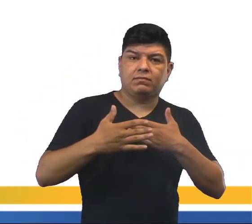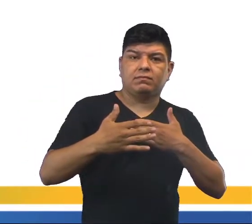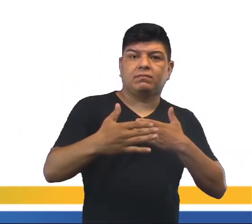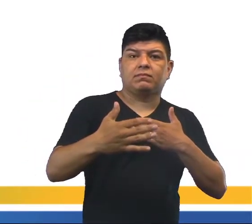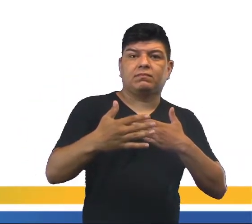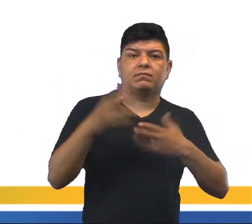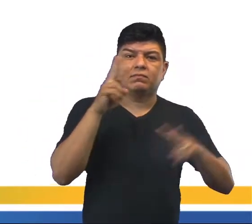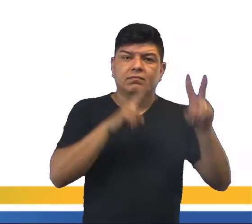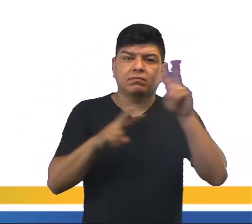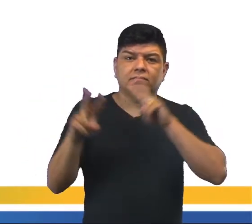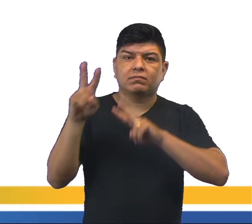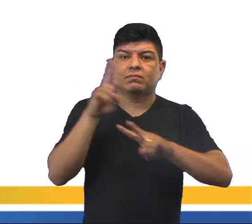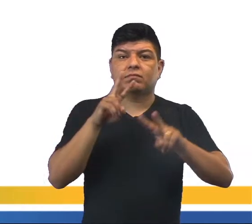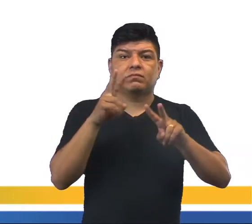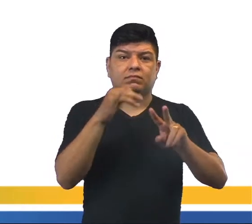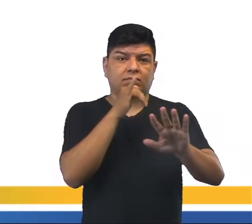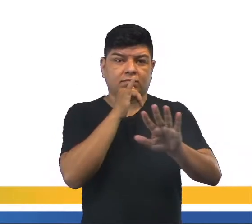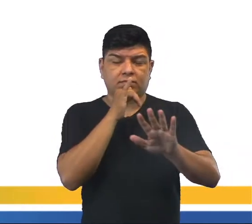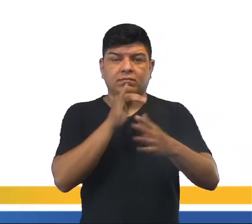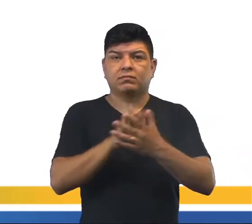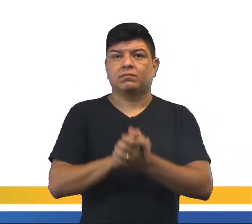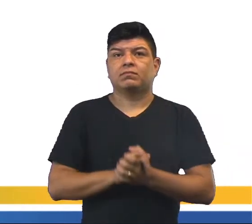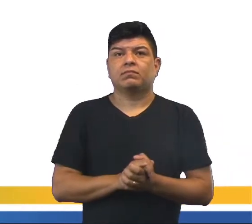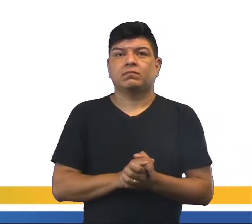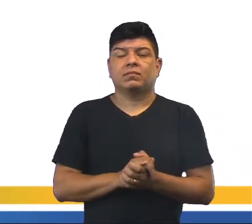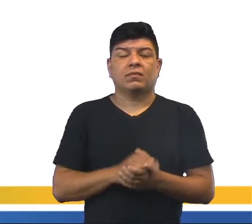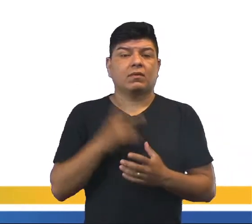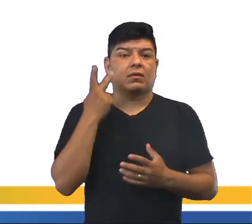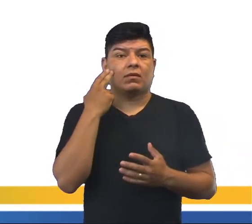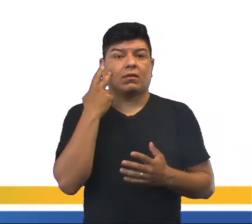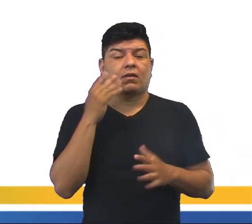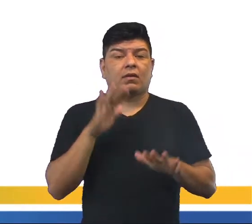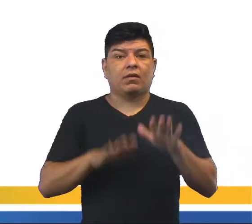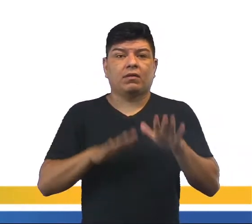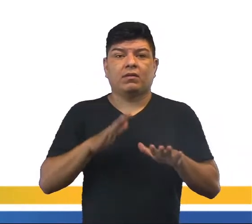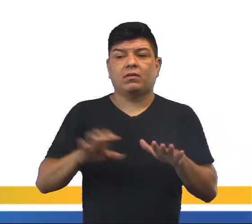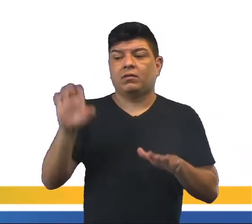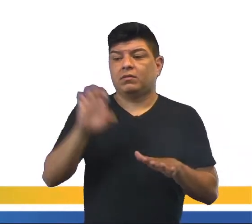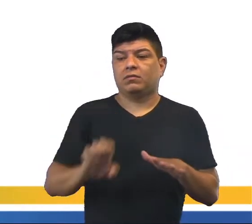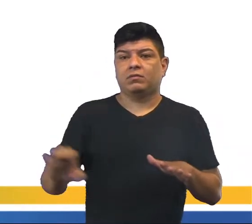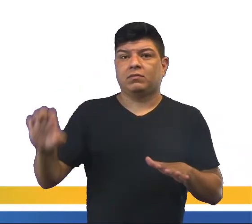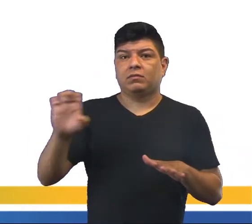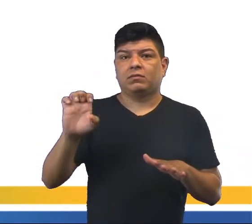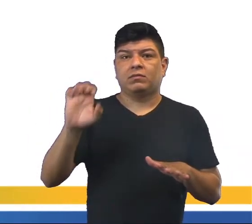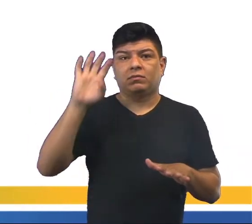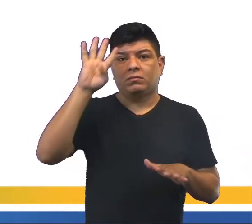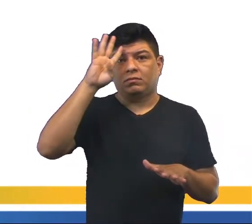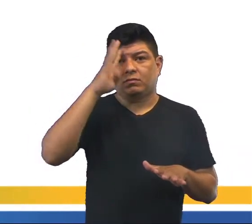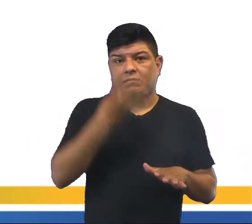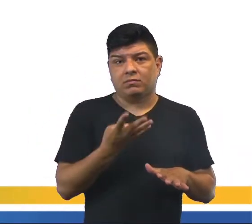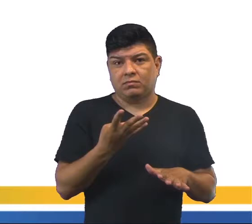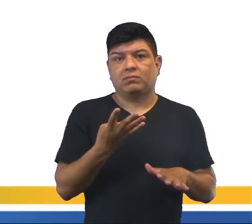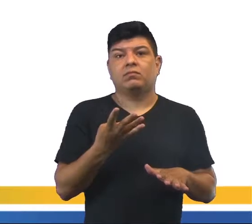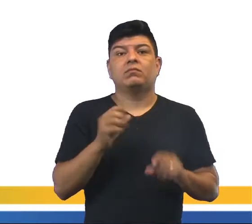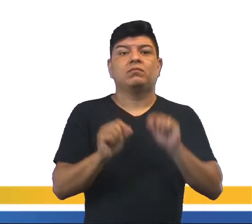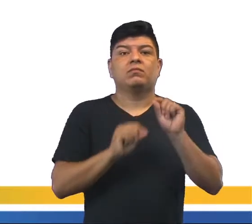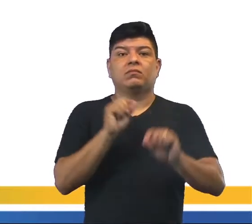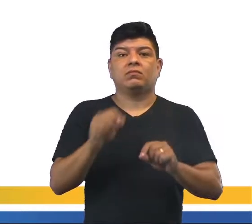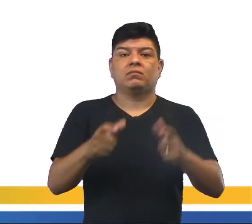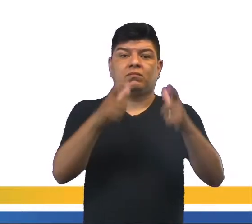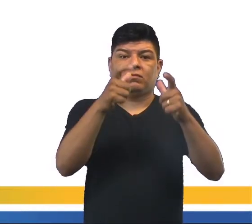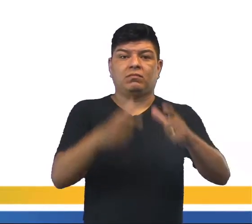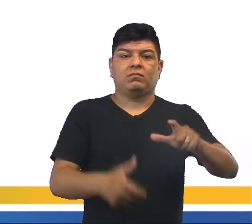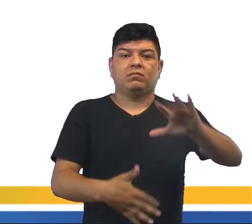visão eurocêntrica. Por exemplo, é comum ouvirmos que os europeus descobriram o continente americano.